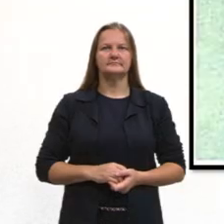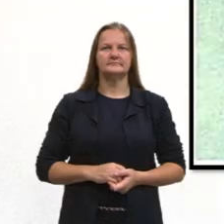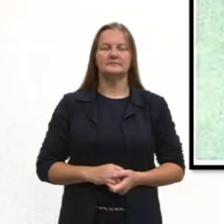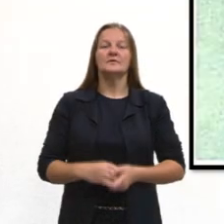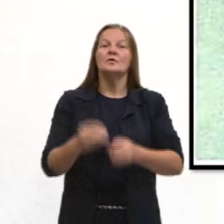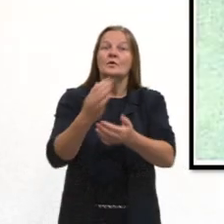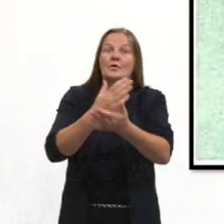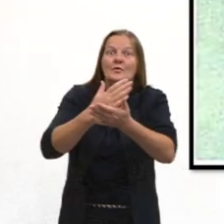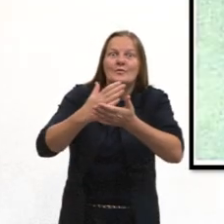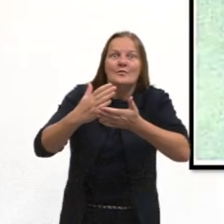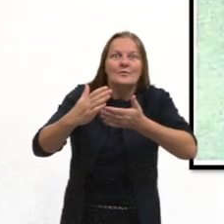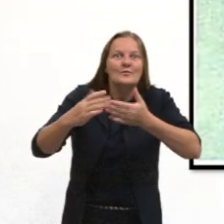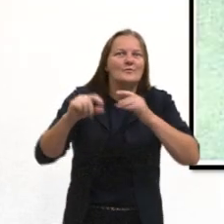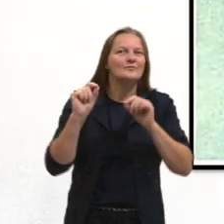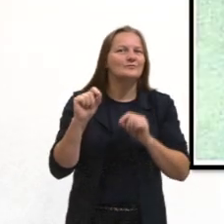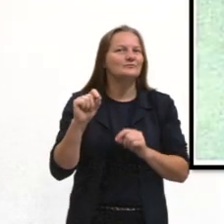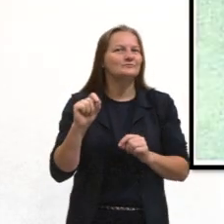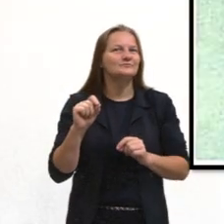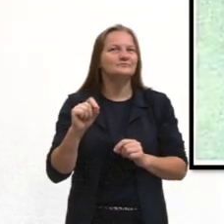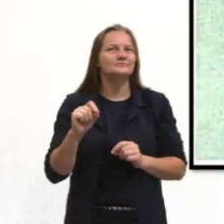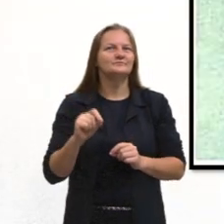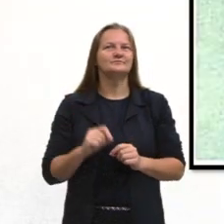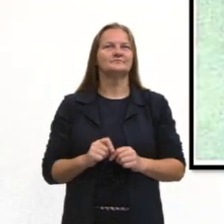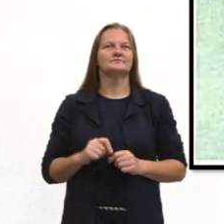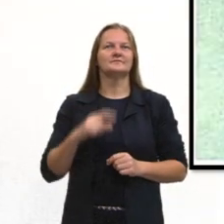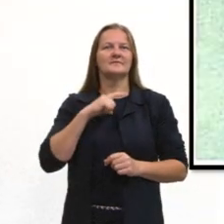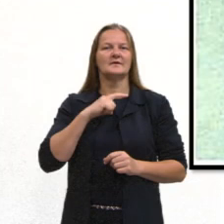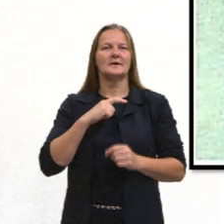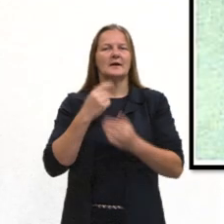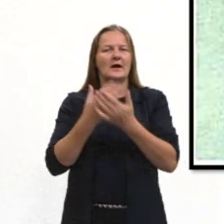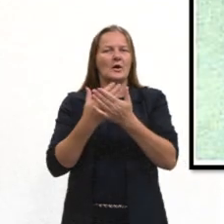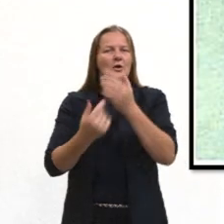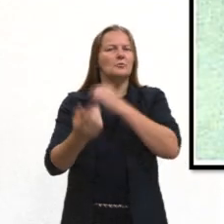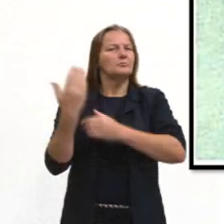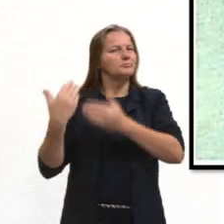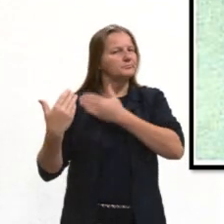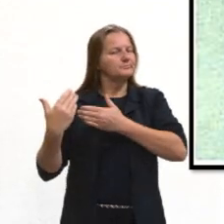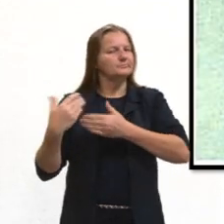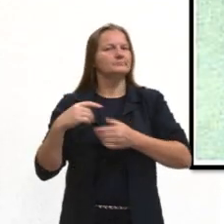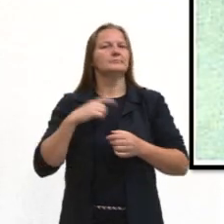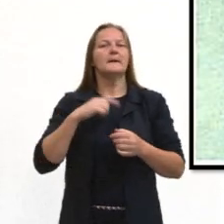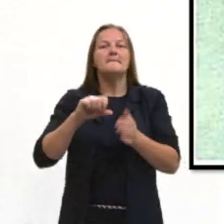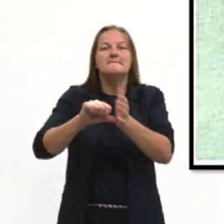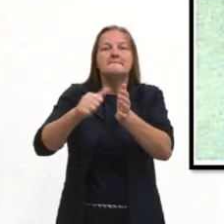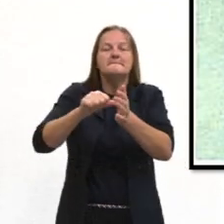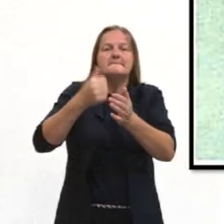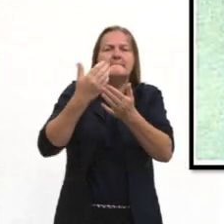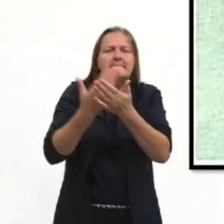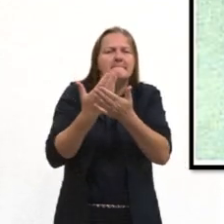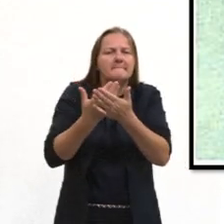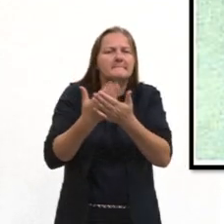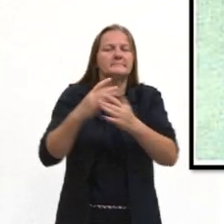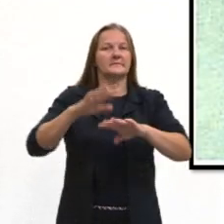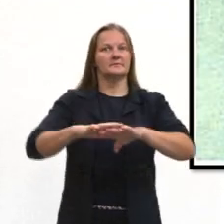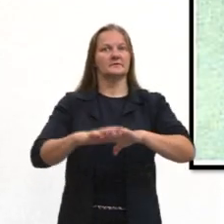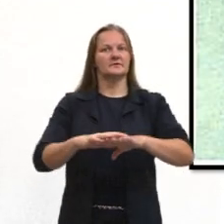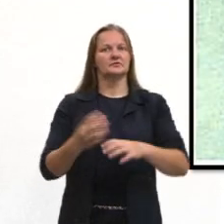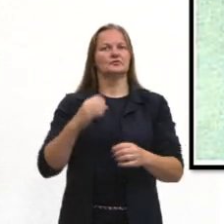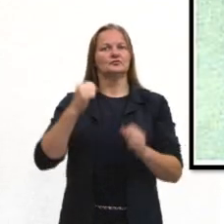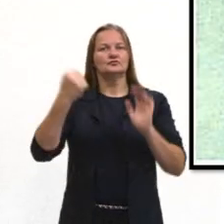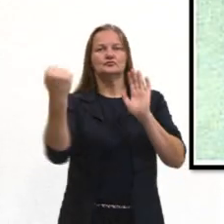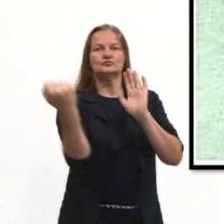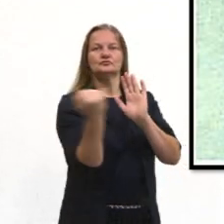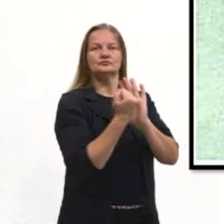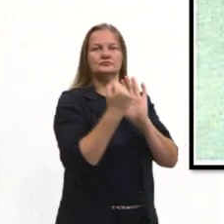tá começando então como eu havia falado na aula passada a primeira coisa que a gente tem que ver em matemática são alguns